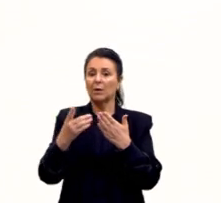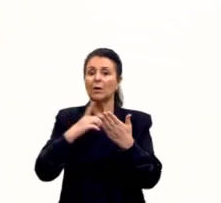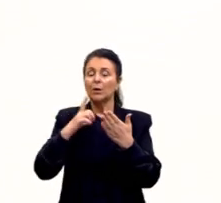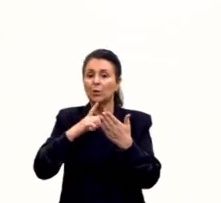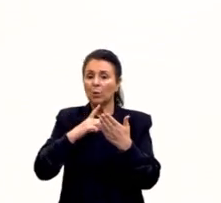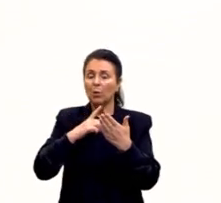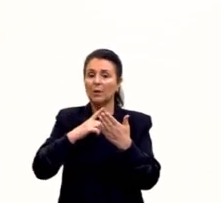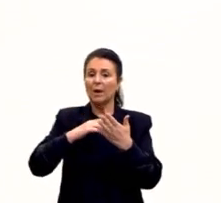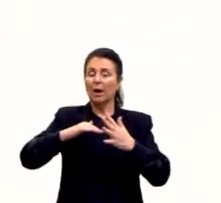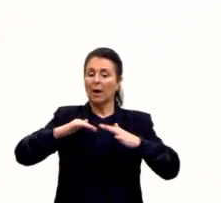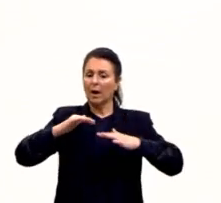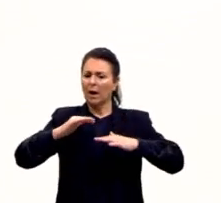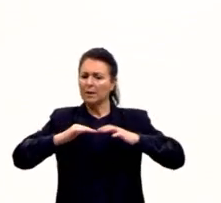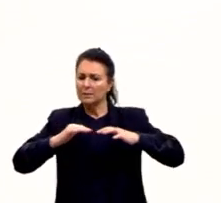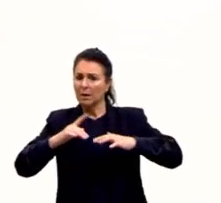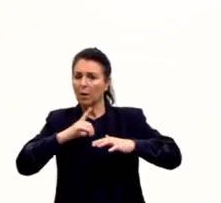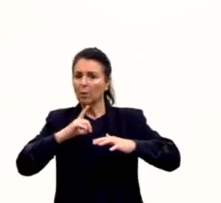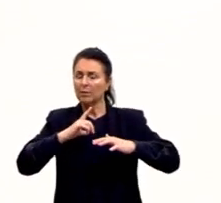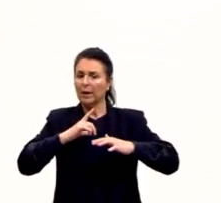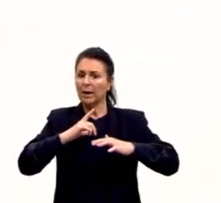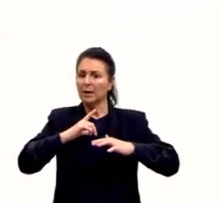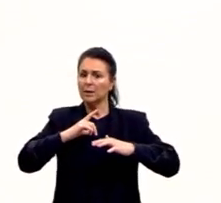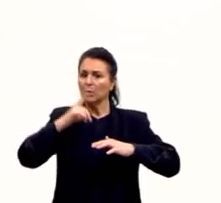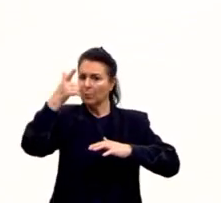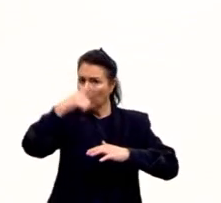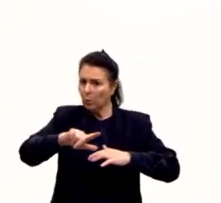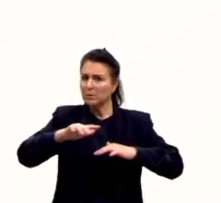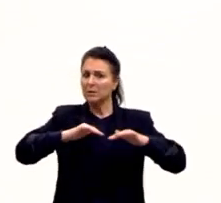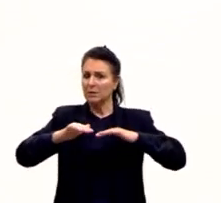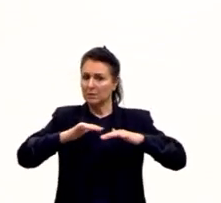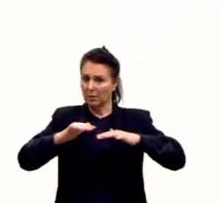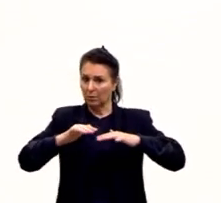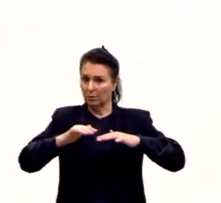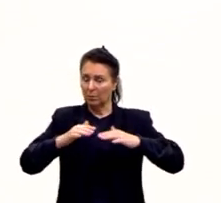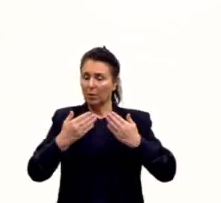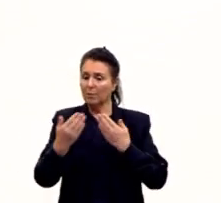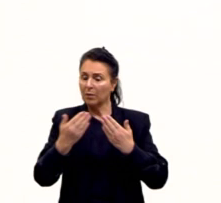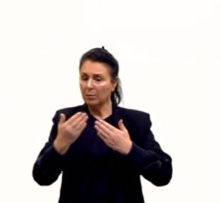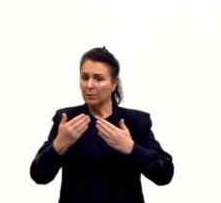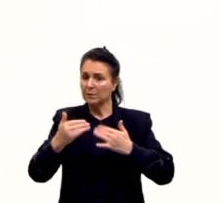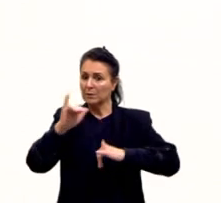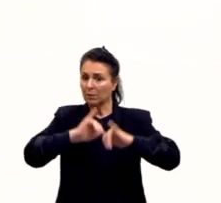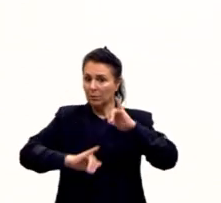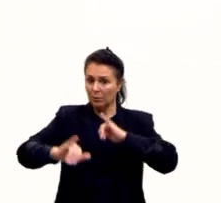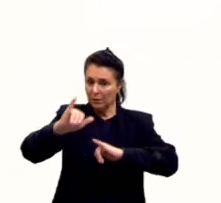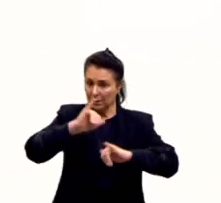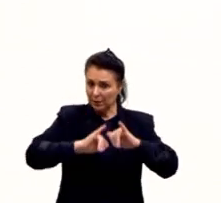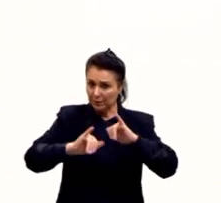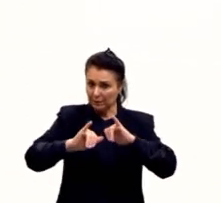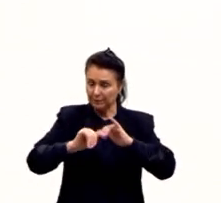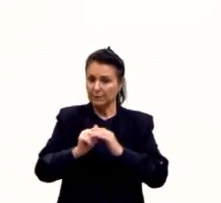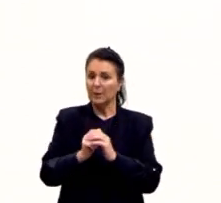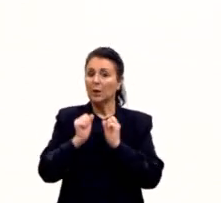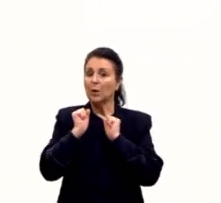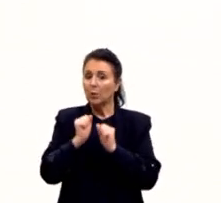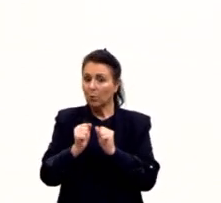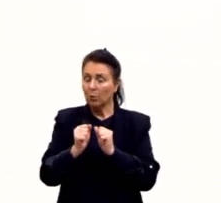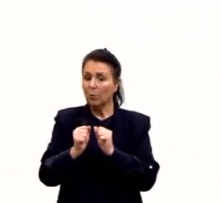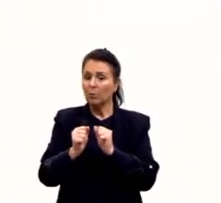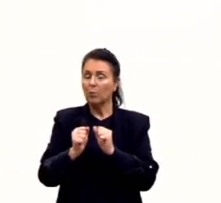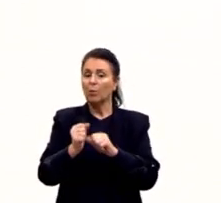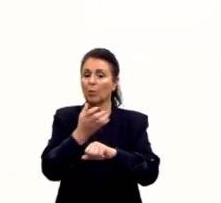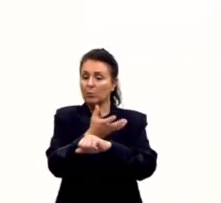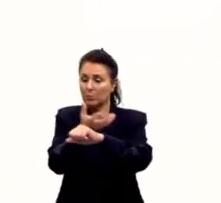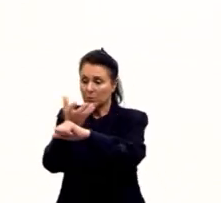também com a química então aqui a gente ver como é que as nossas os nossos componentes curriculares podem dialogar